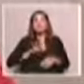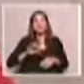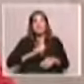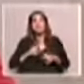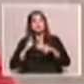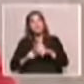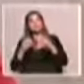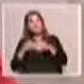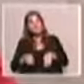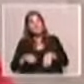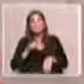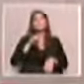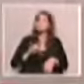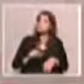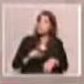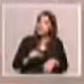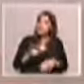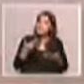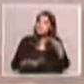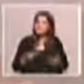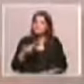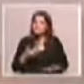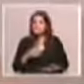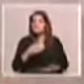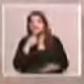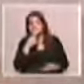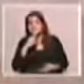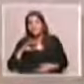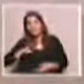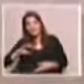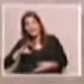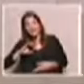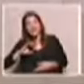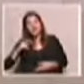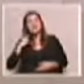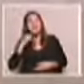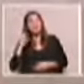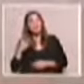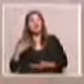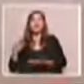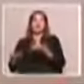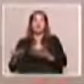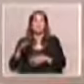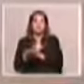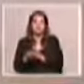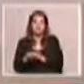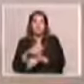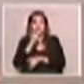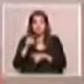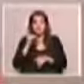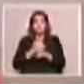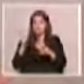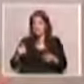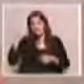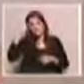ovo são muito mais baratos ao peso do que a carne ou o peixe. Porque, imagino, para uma vaca tínhamos que esperar que ela crescesse, o porco tem que esperar